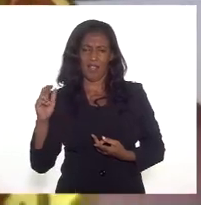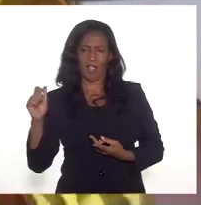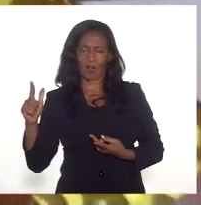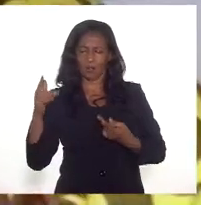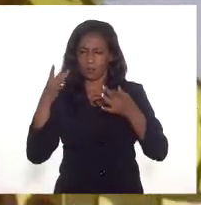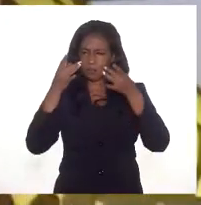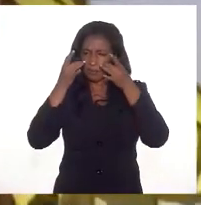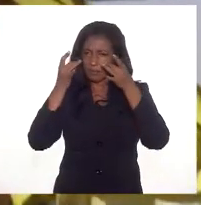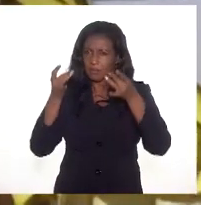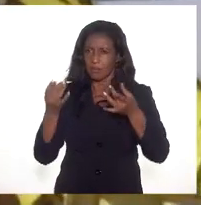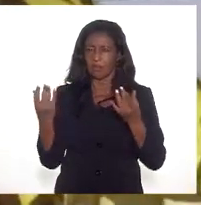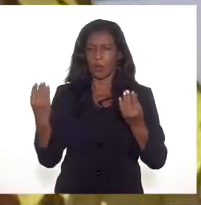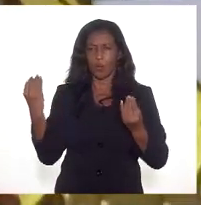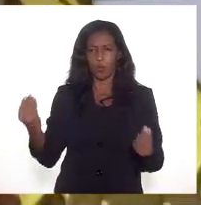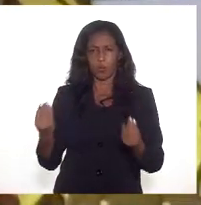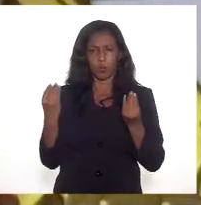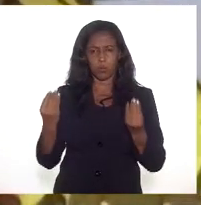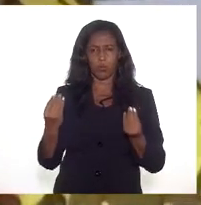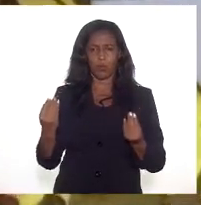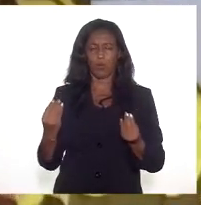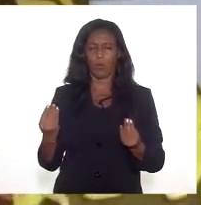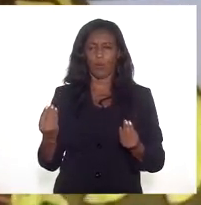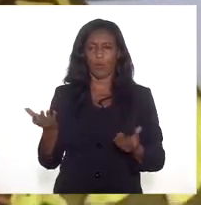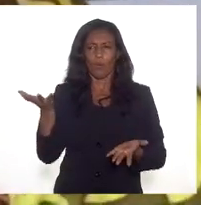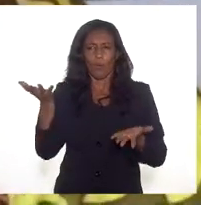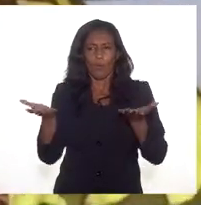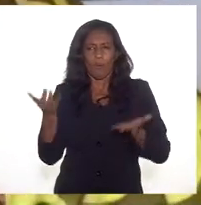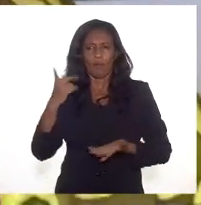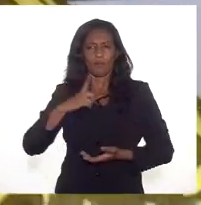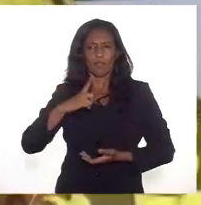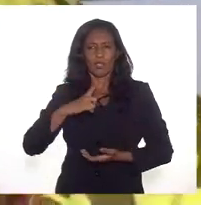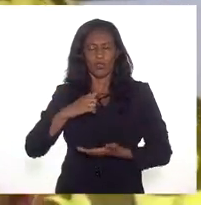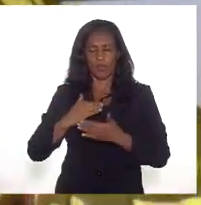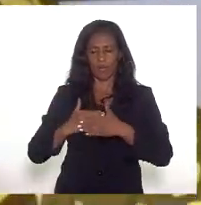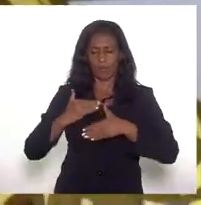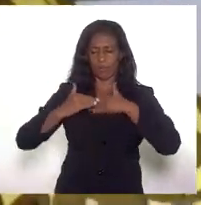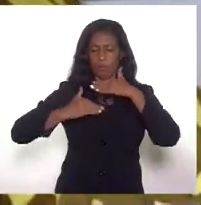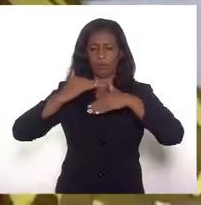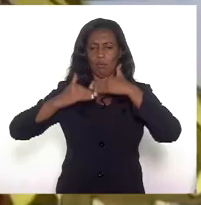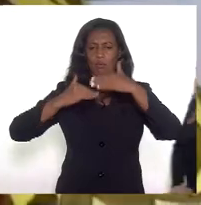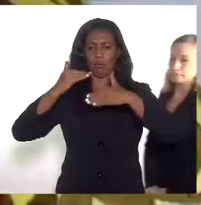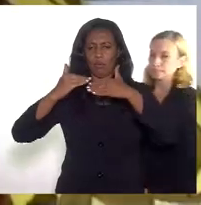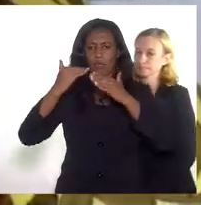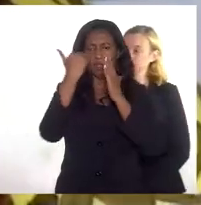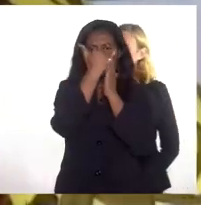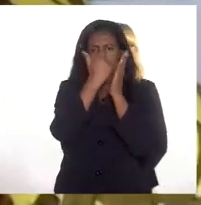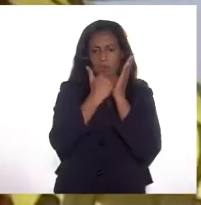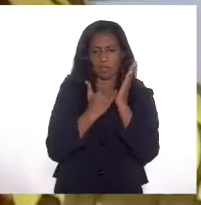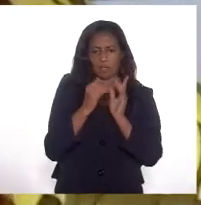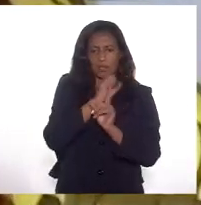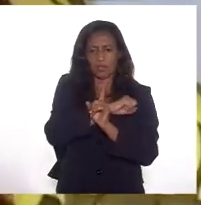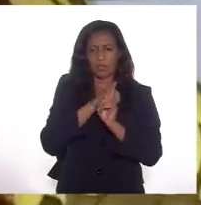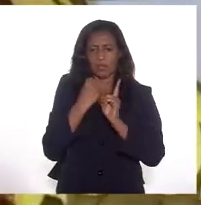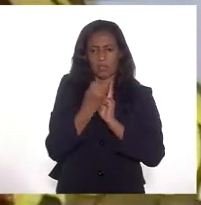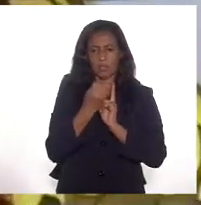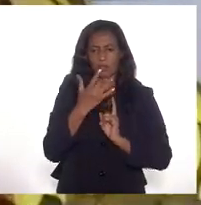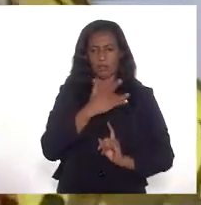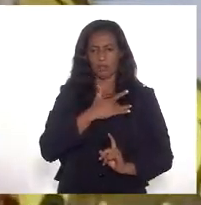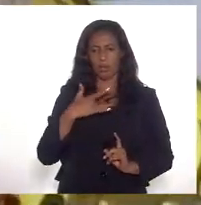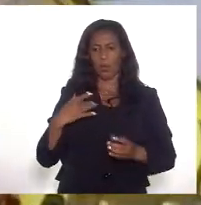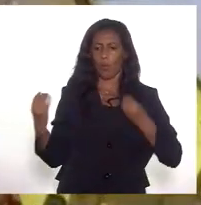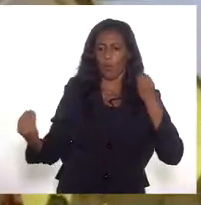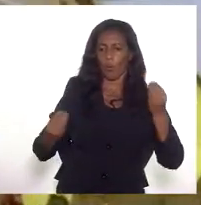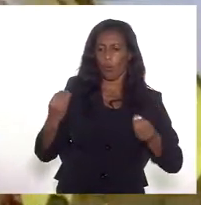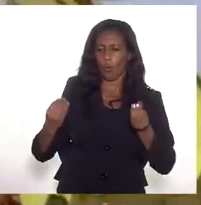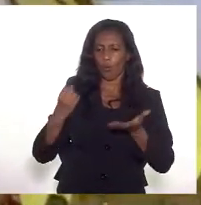que o que tem, né, o balanço que a gente pode fazer desse processo é que as organizações sociais de saúde, a forma como elas